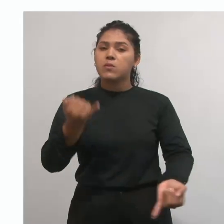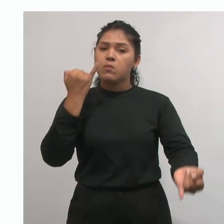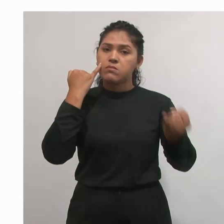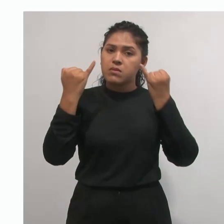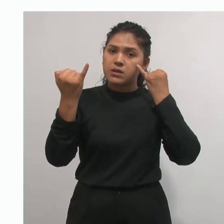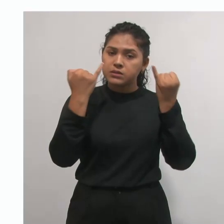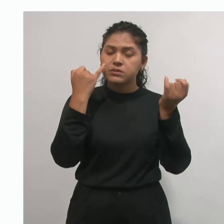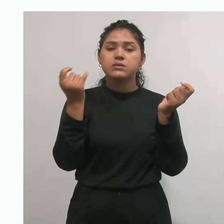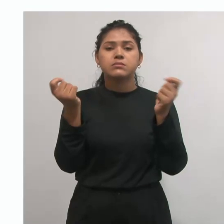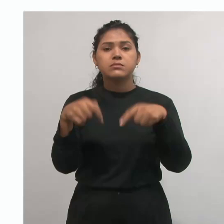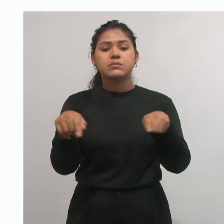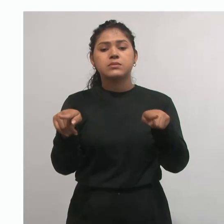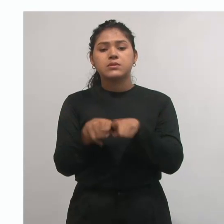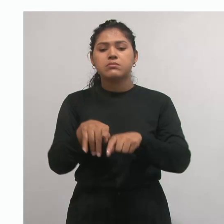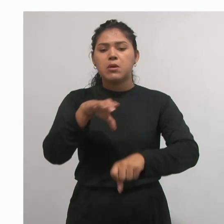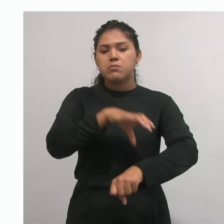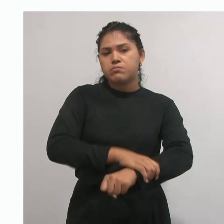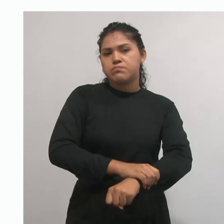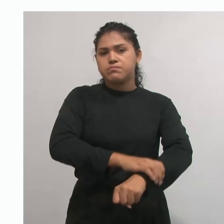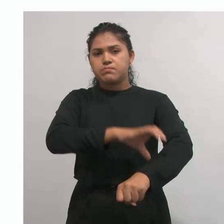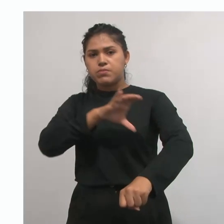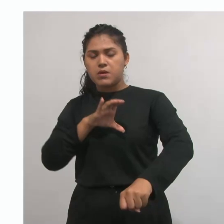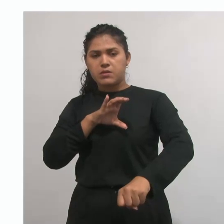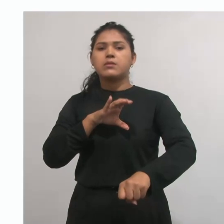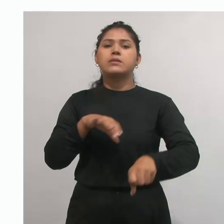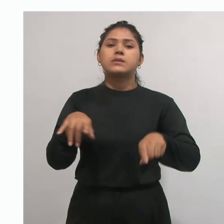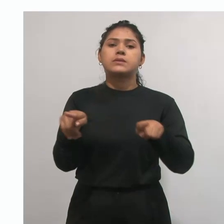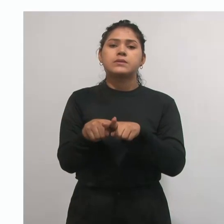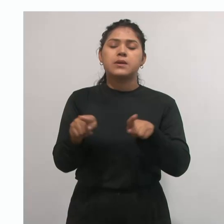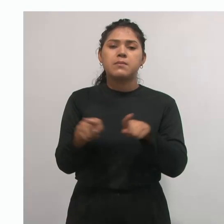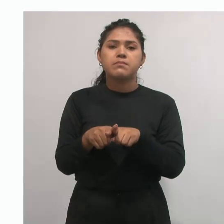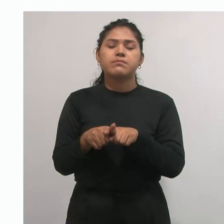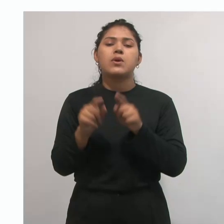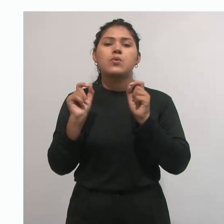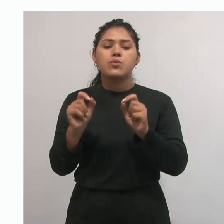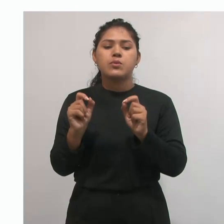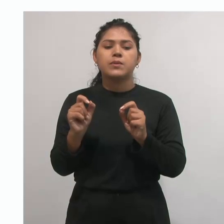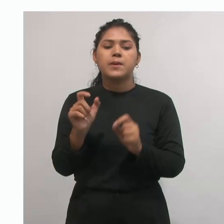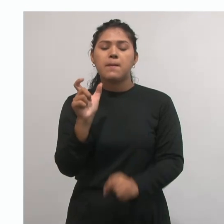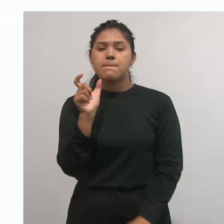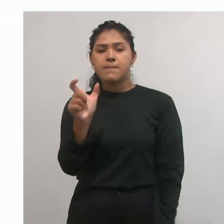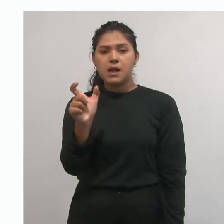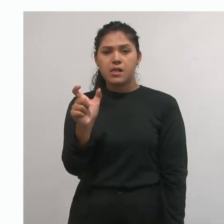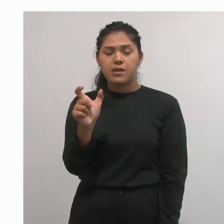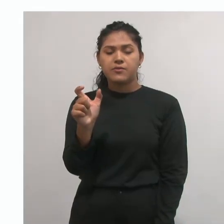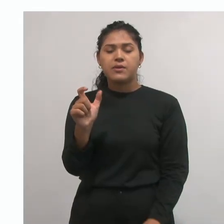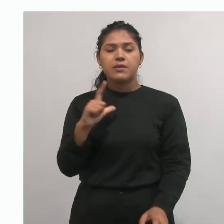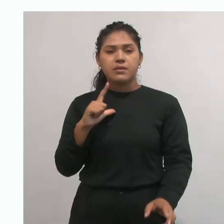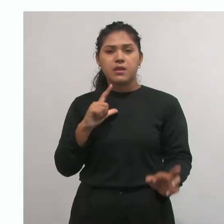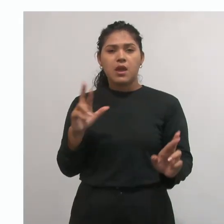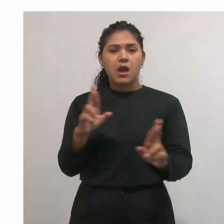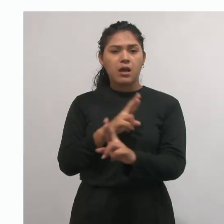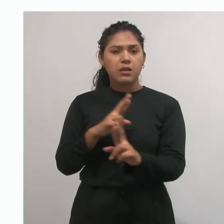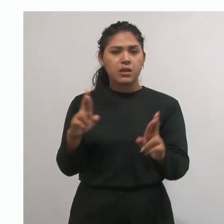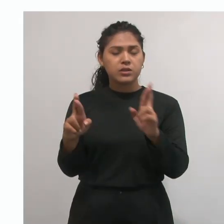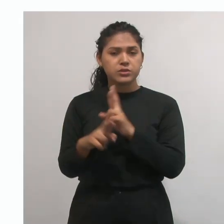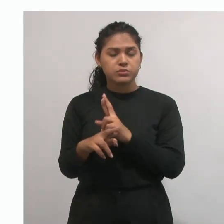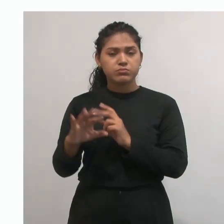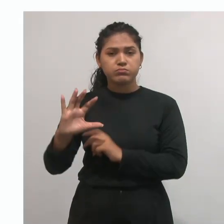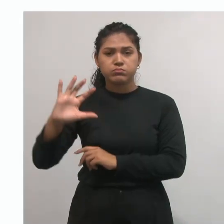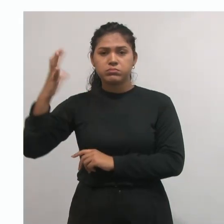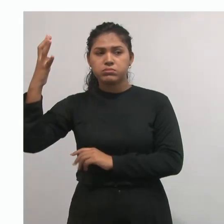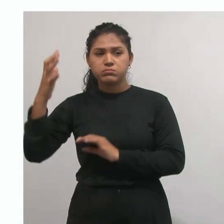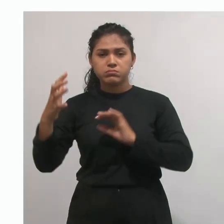né? Então, a gente tem aqui, além do decolonialismo, a interseccionalidade, né? Existe aí uma